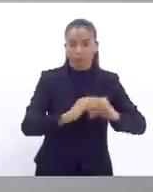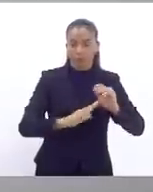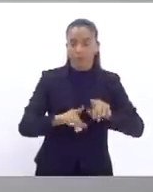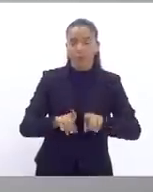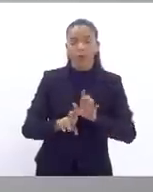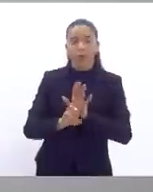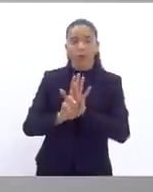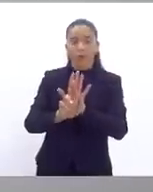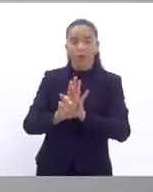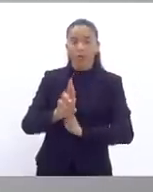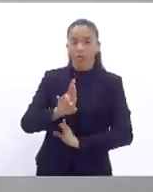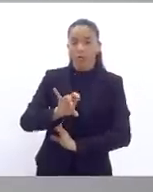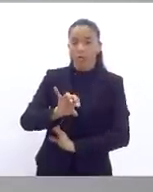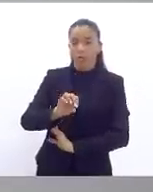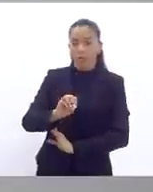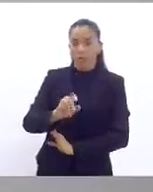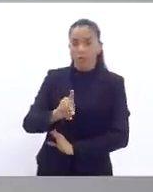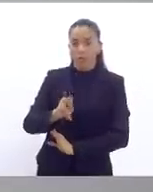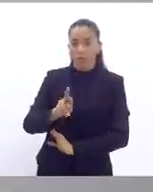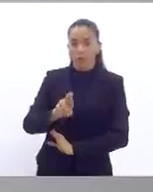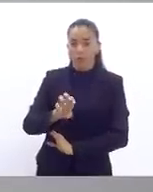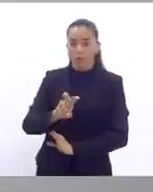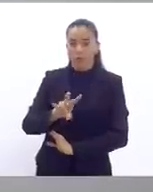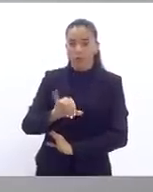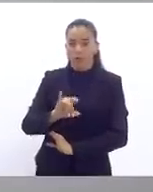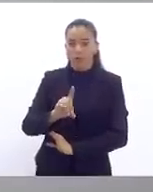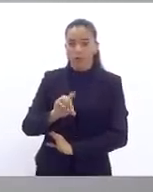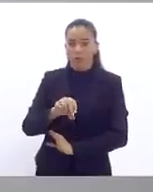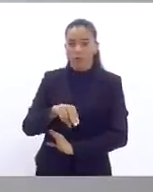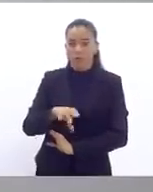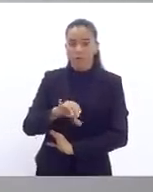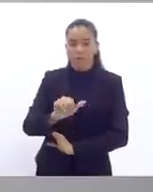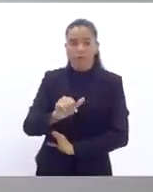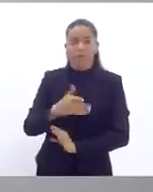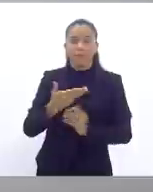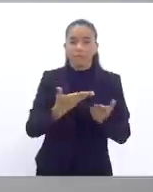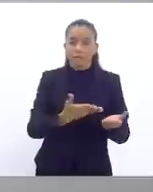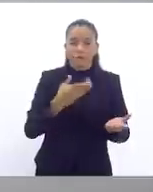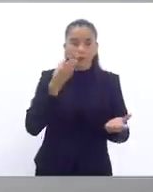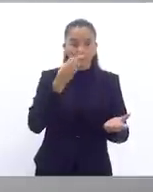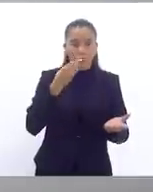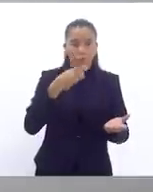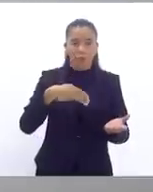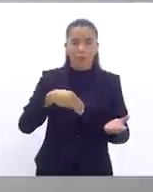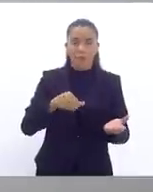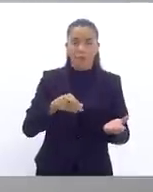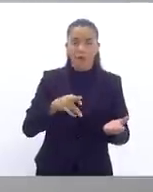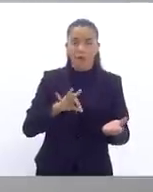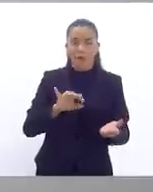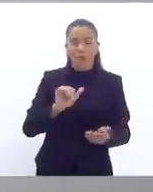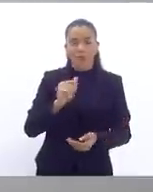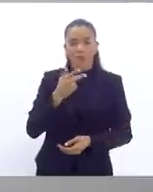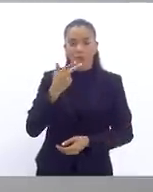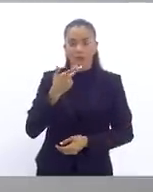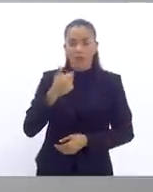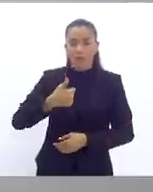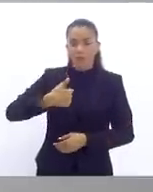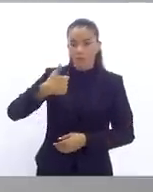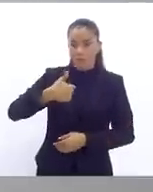Previdência deputada Marta Rocha só na bordou a primeira questão de uma